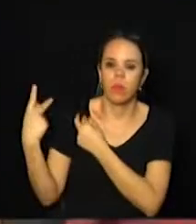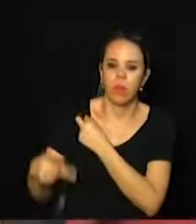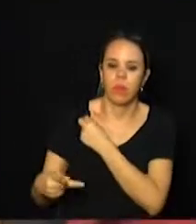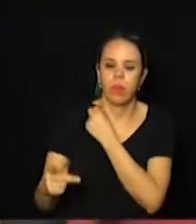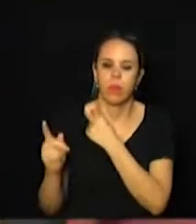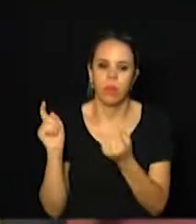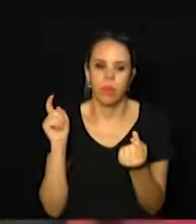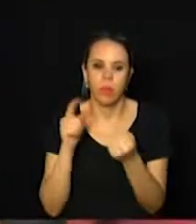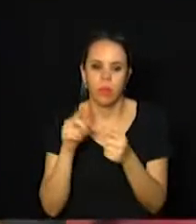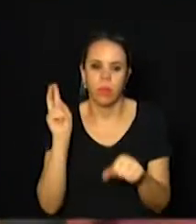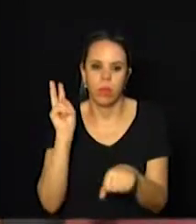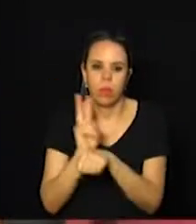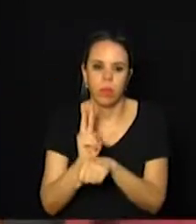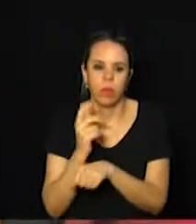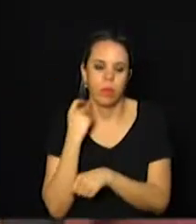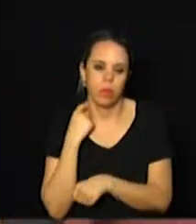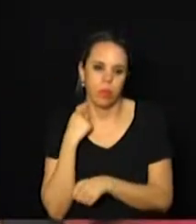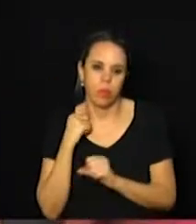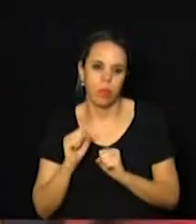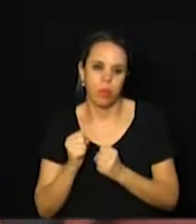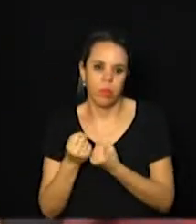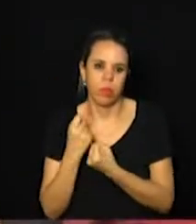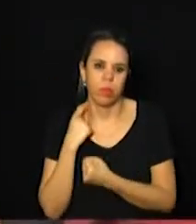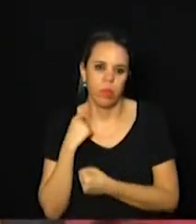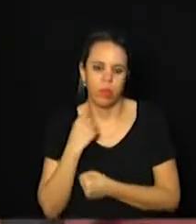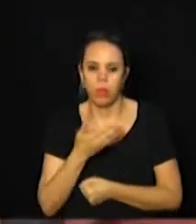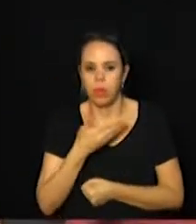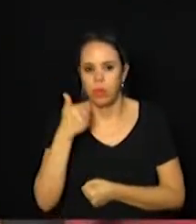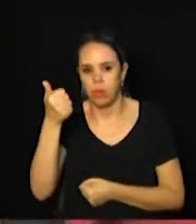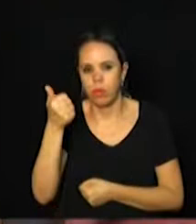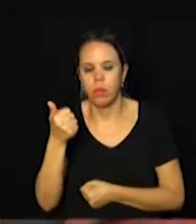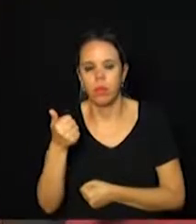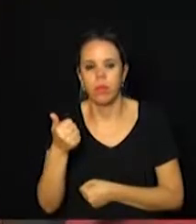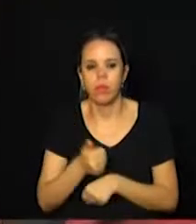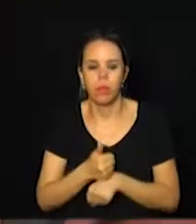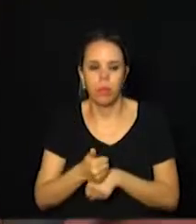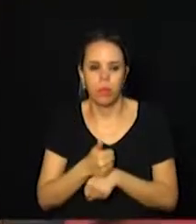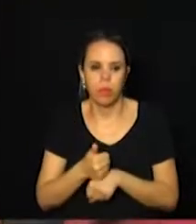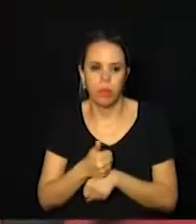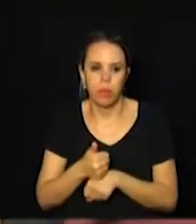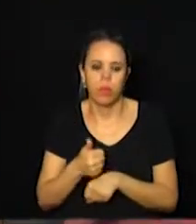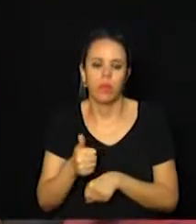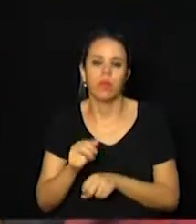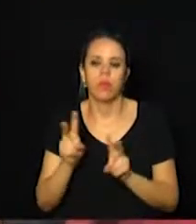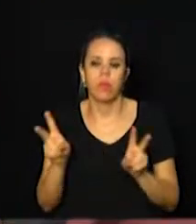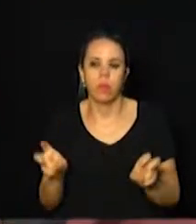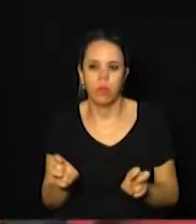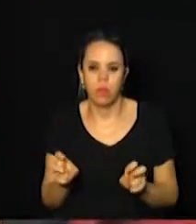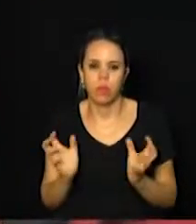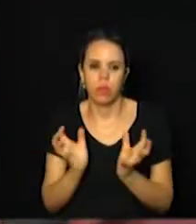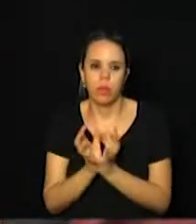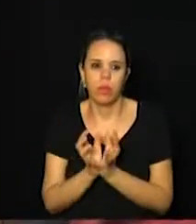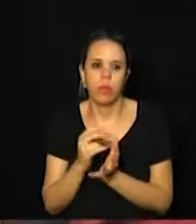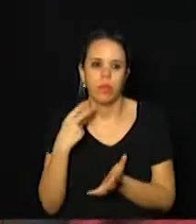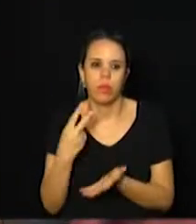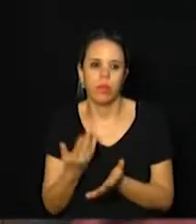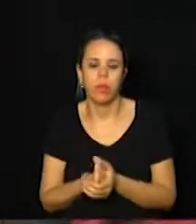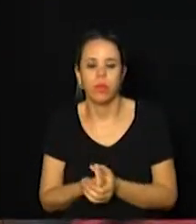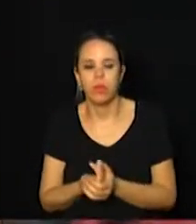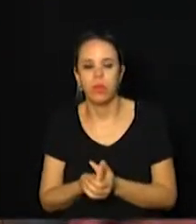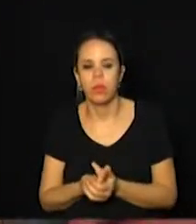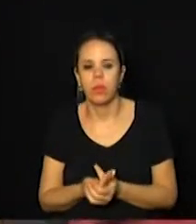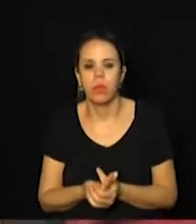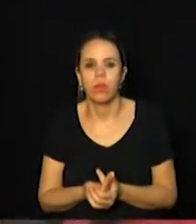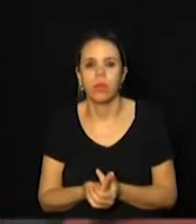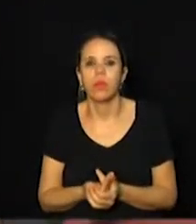que visem à proteção defesa e melhorias para a classe de trabalhadores que trata essa frente parlamentar e